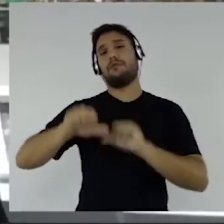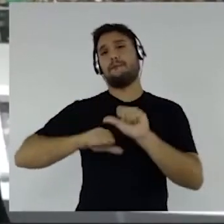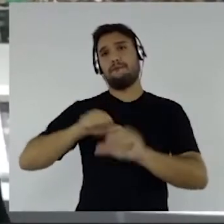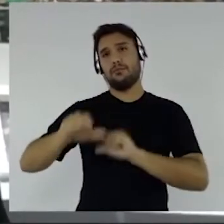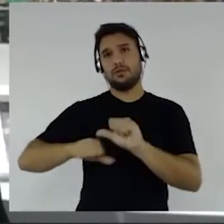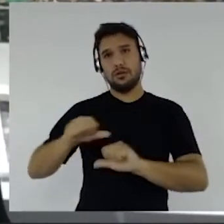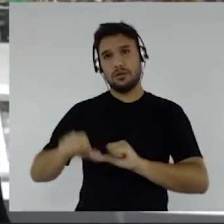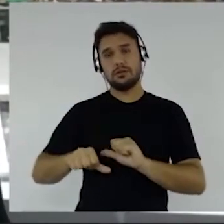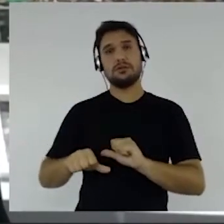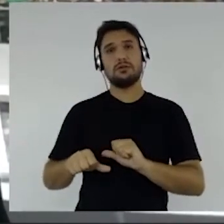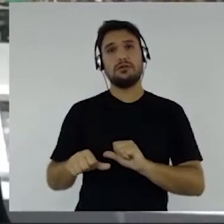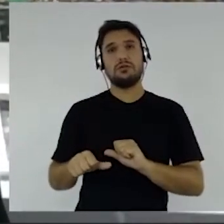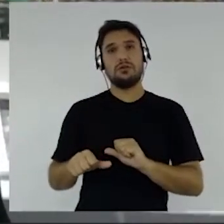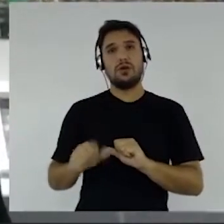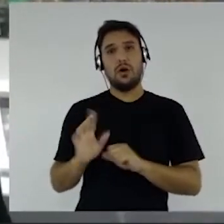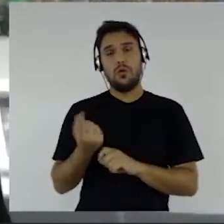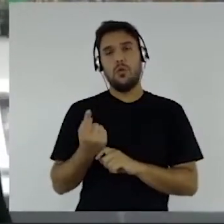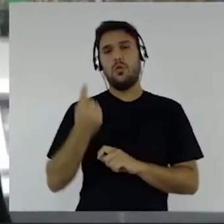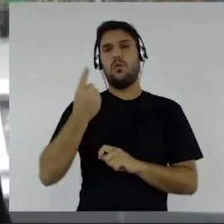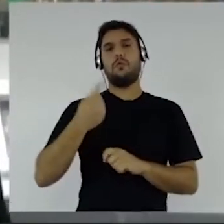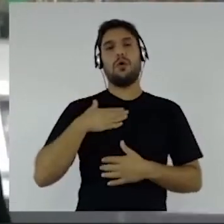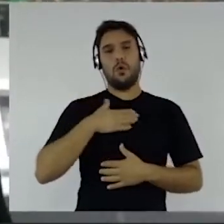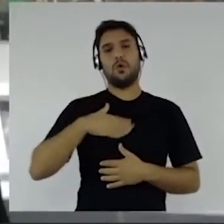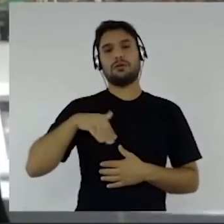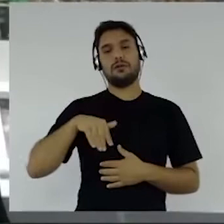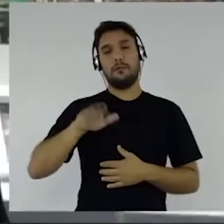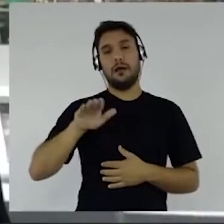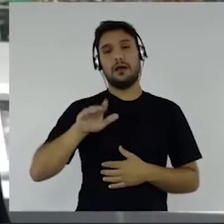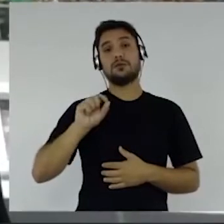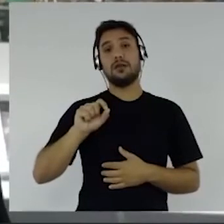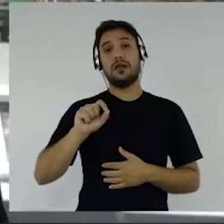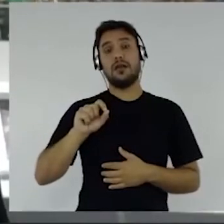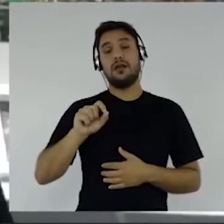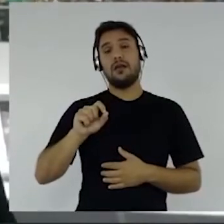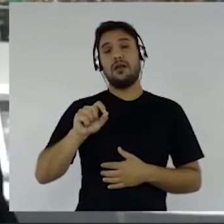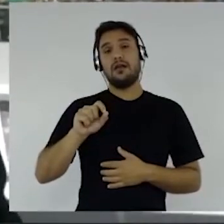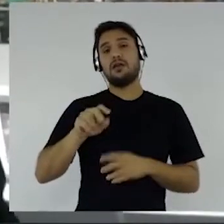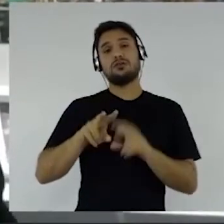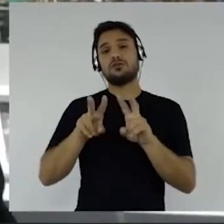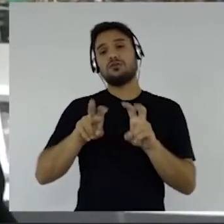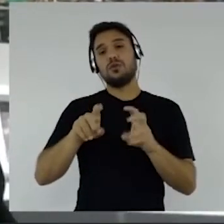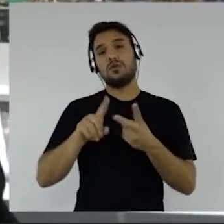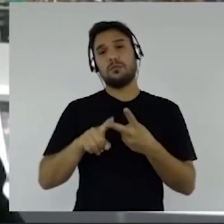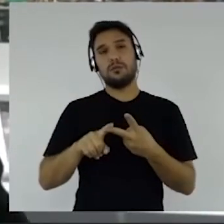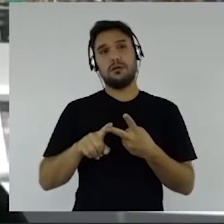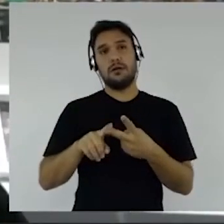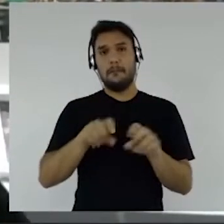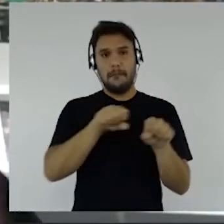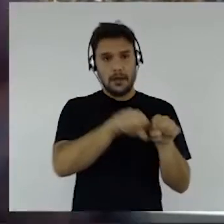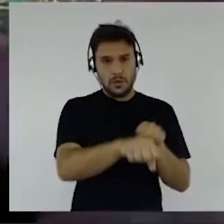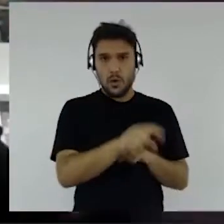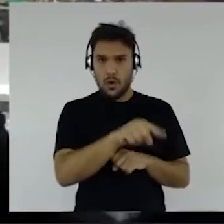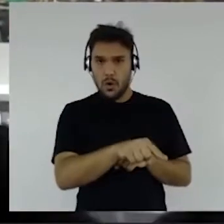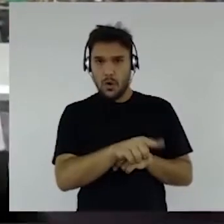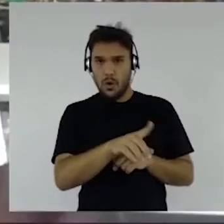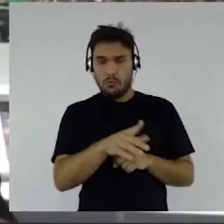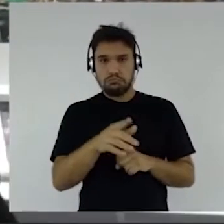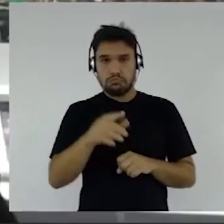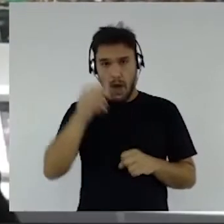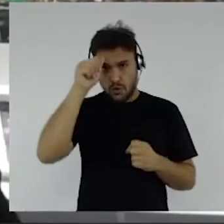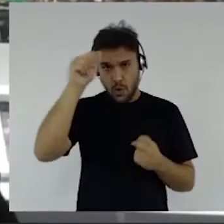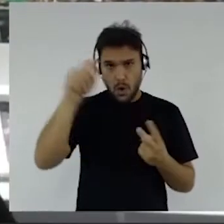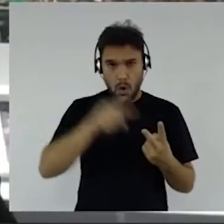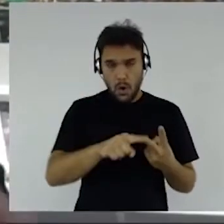encaminhadas, uma me agradou muito. Vai parar daquele quesito que vinha. Matou? Foi o autor?